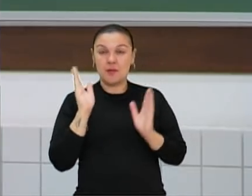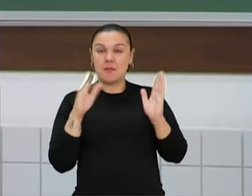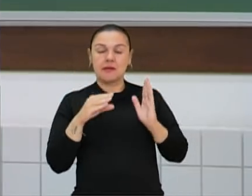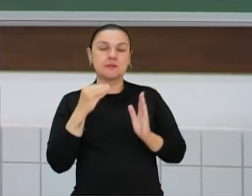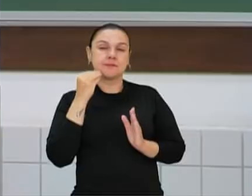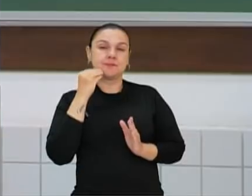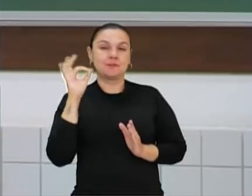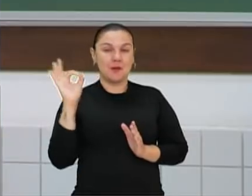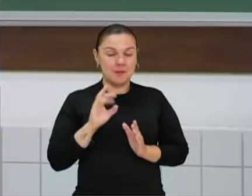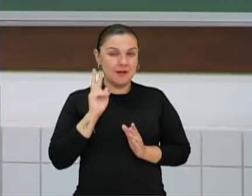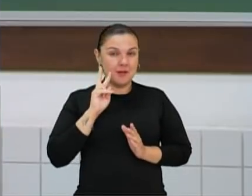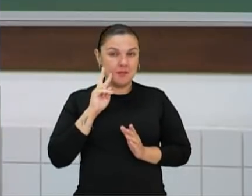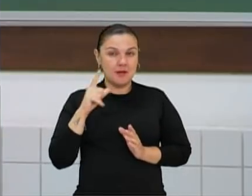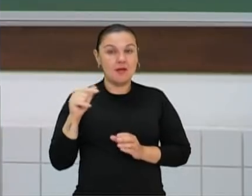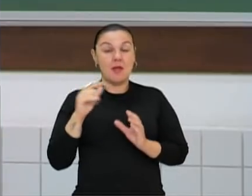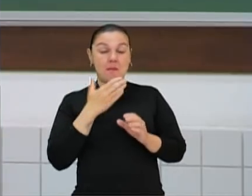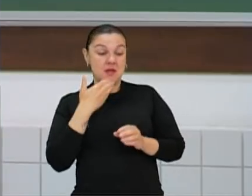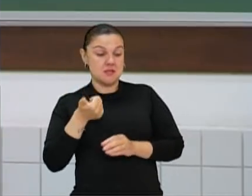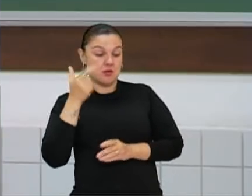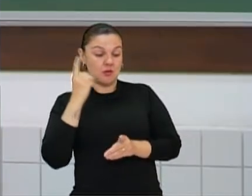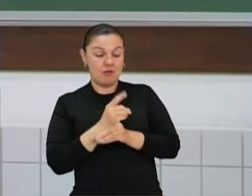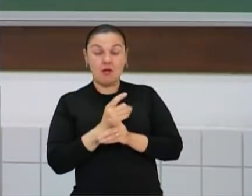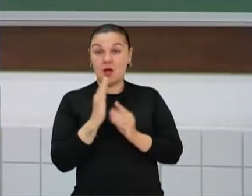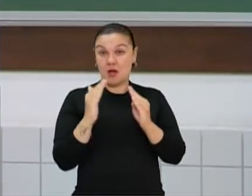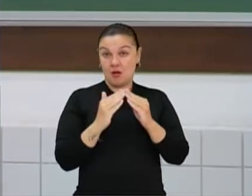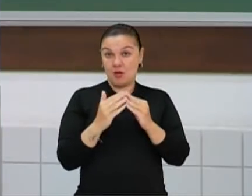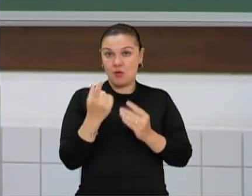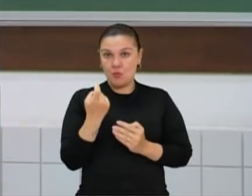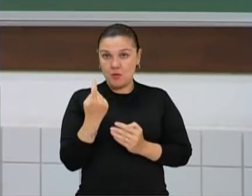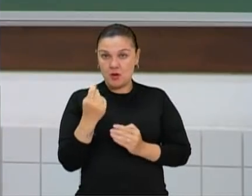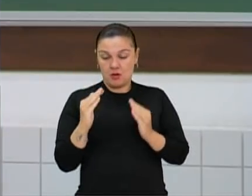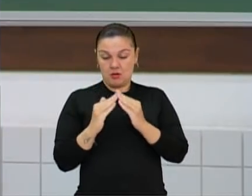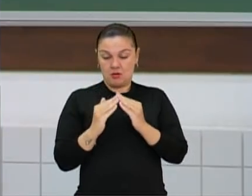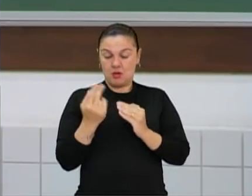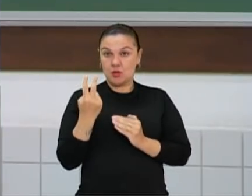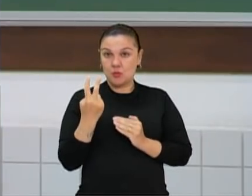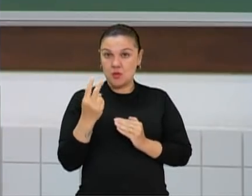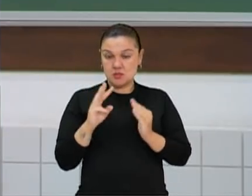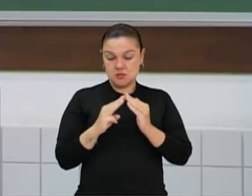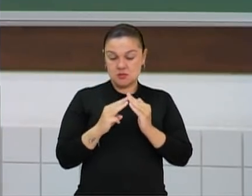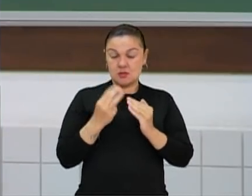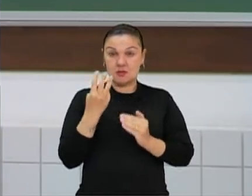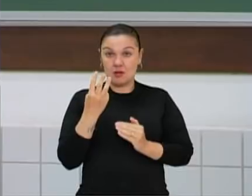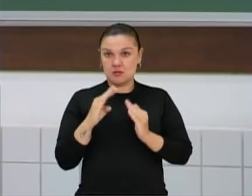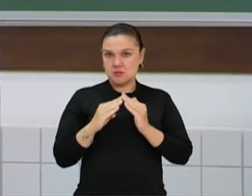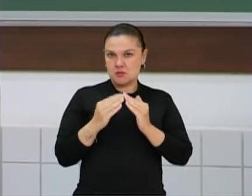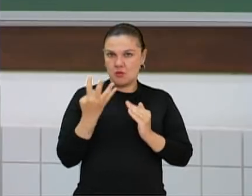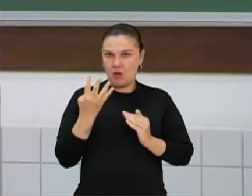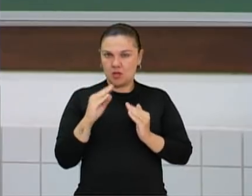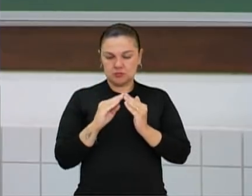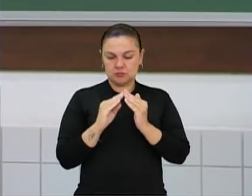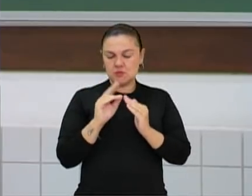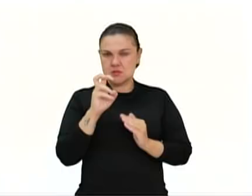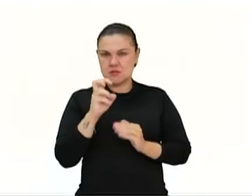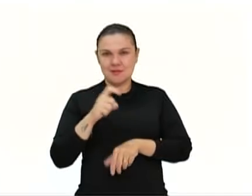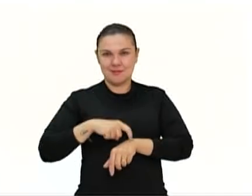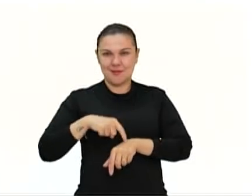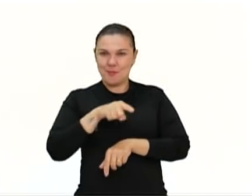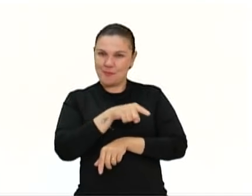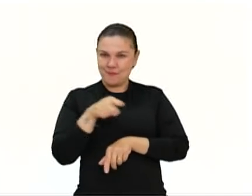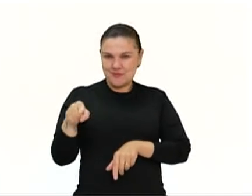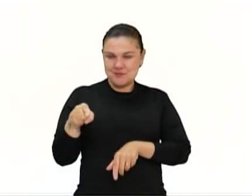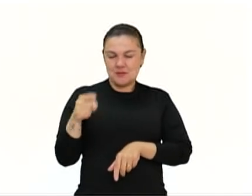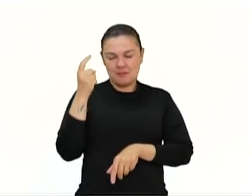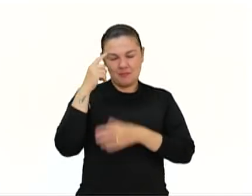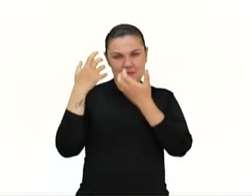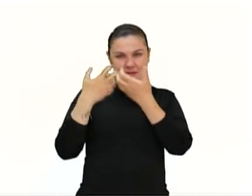mais chance de encontrar uma casa que tem 1 morador, 2, 3, 4 ou 5. Vou dar um tempinho aí para pensar,